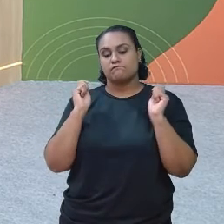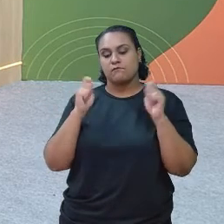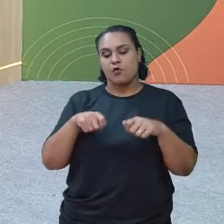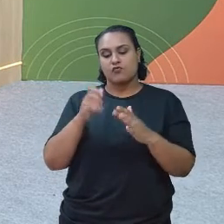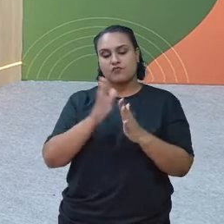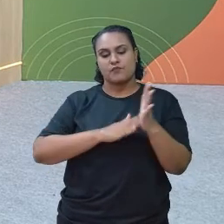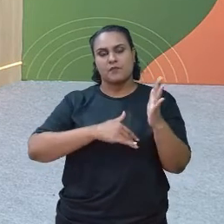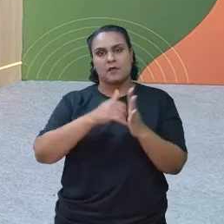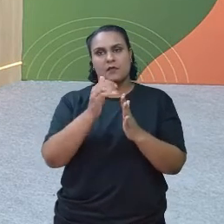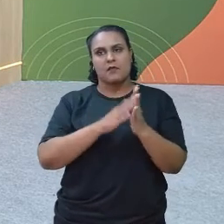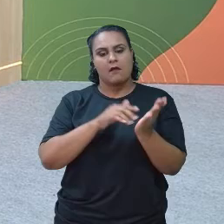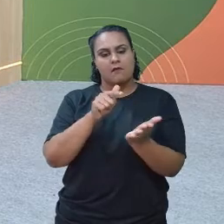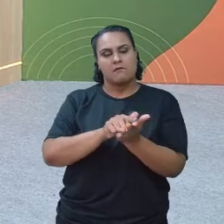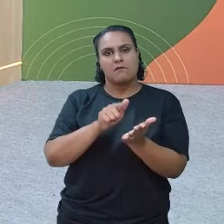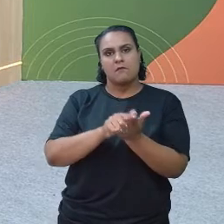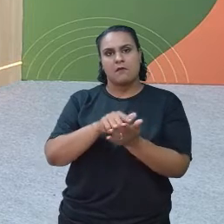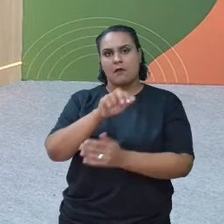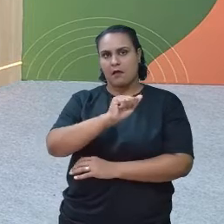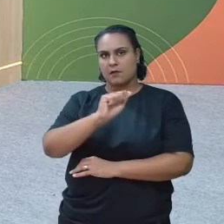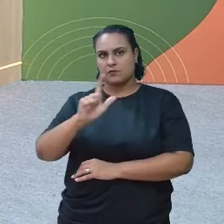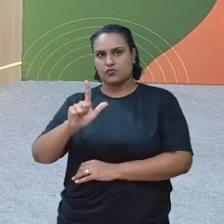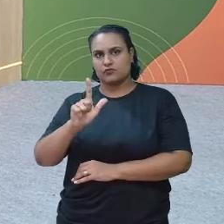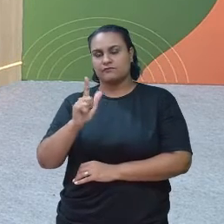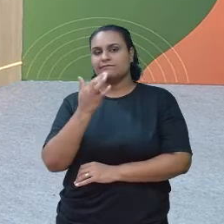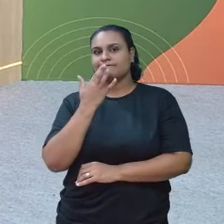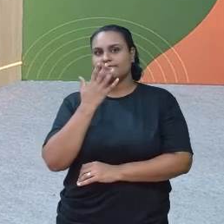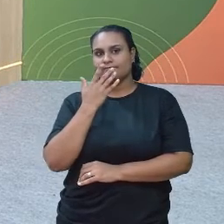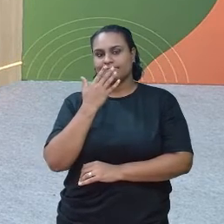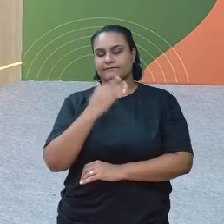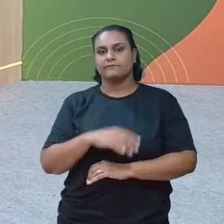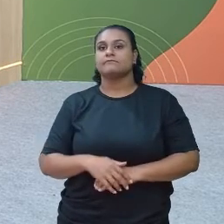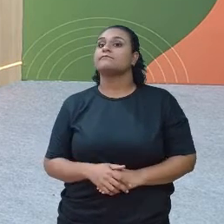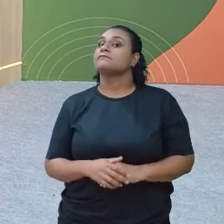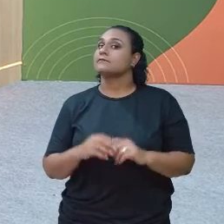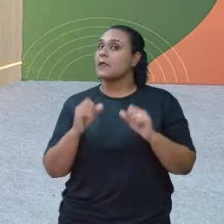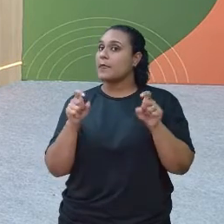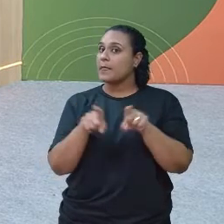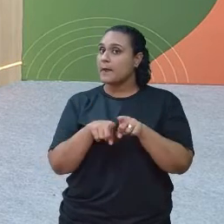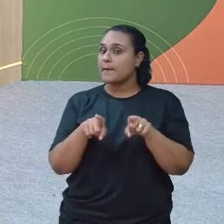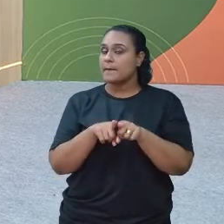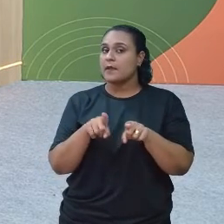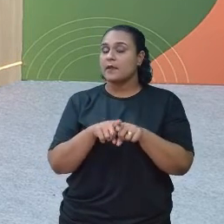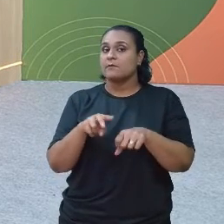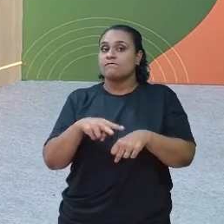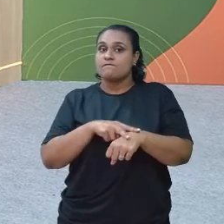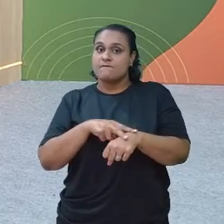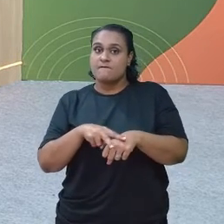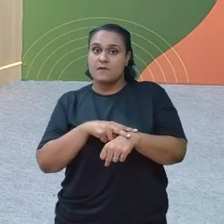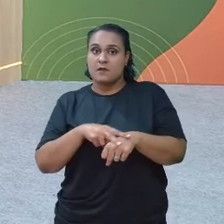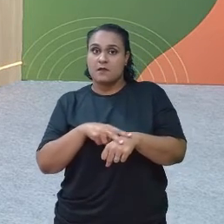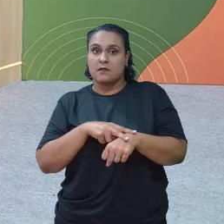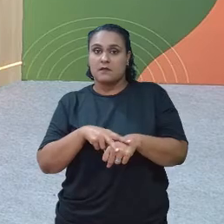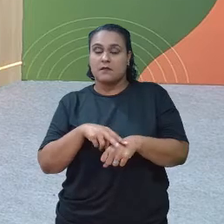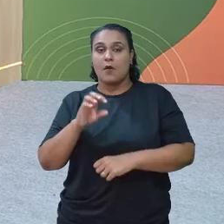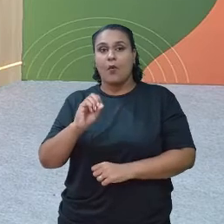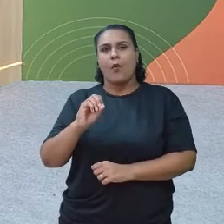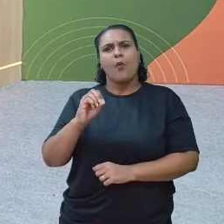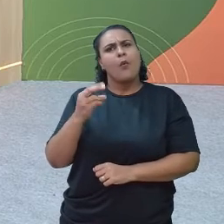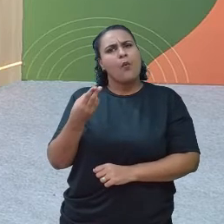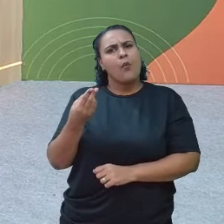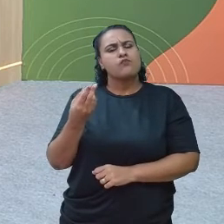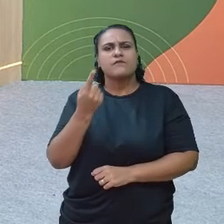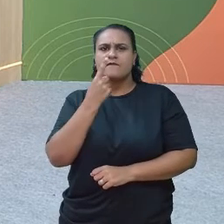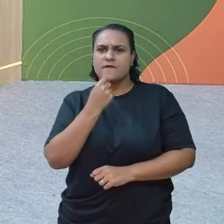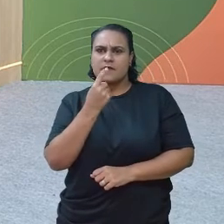essa região na cor azul, eu posso fazer a pintura na cor verde, ou eu posso fazer na